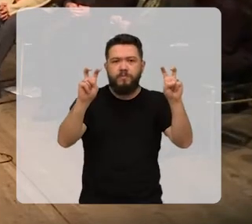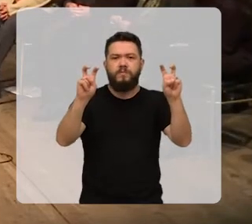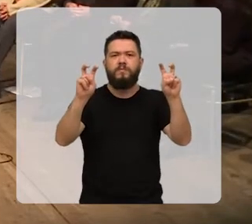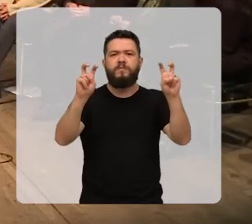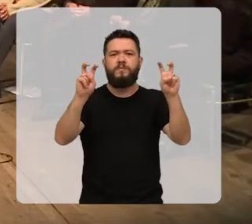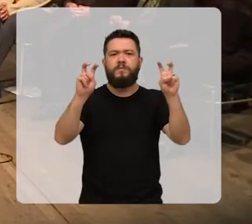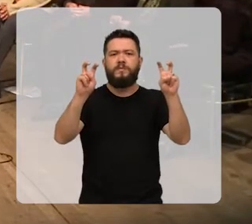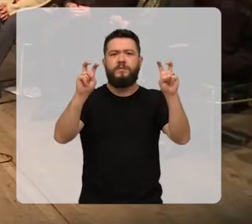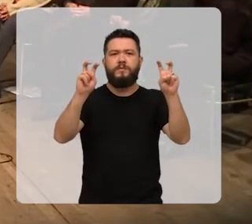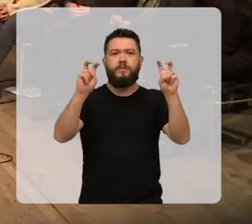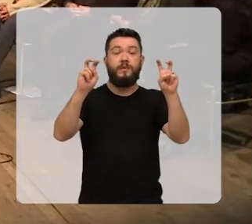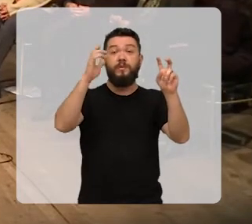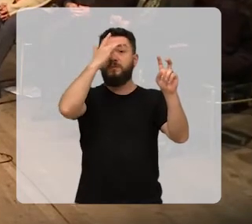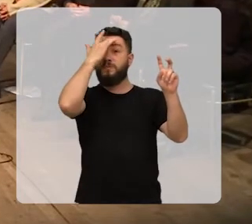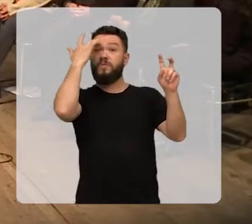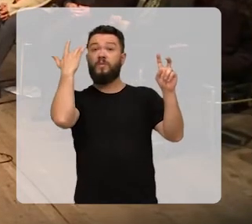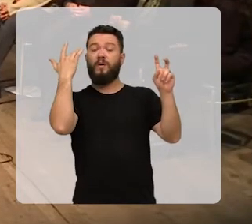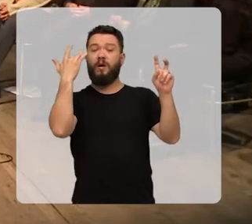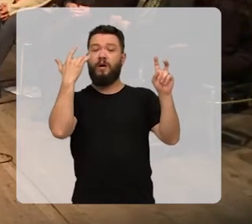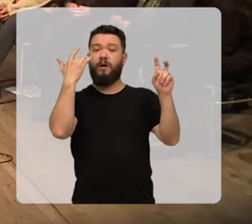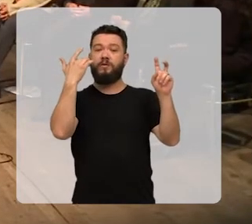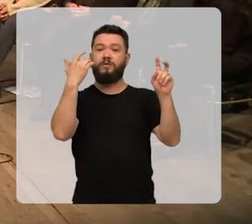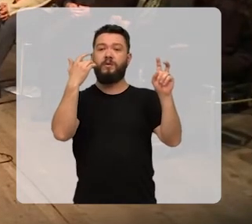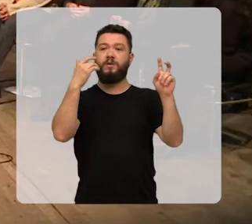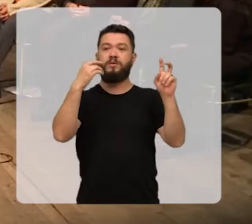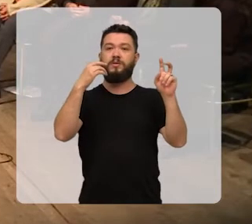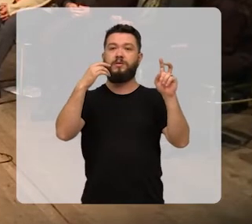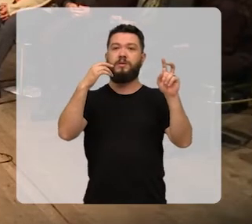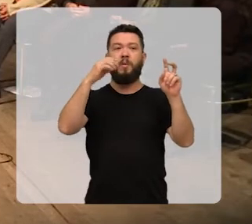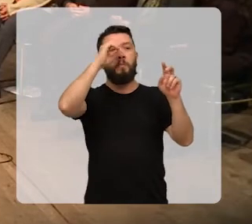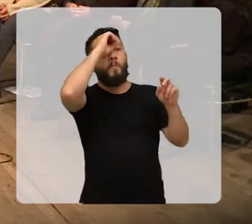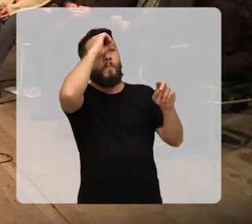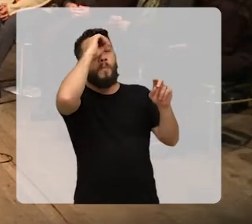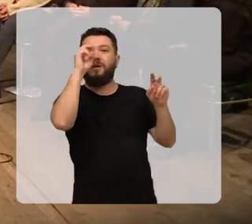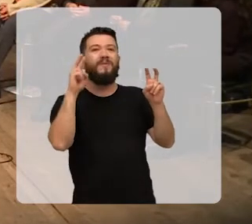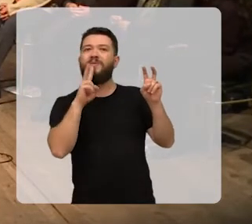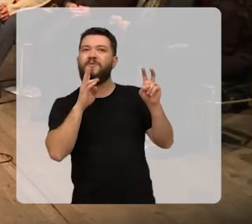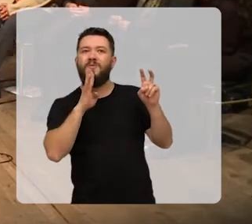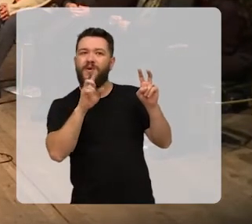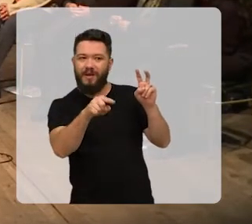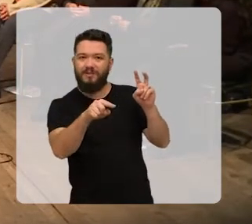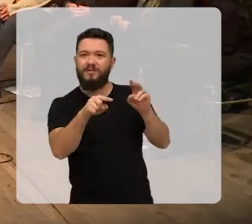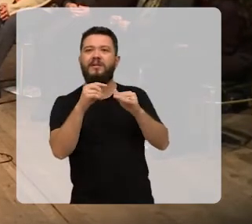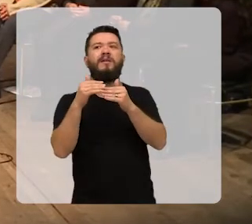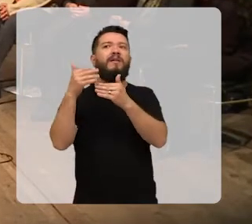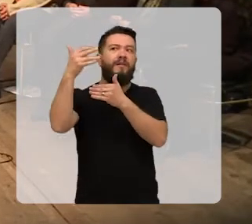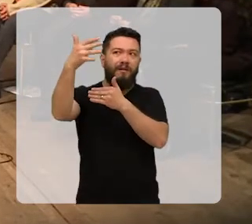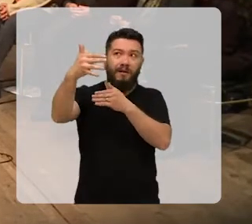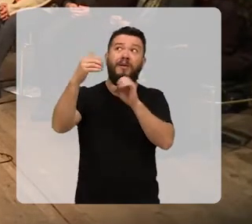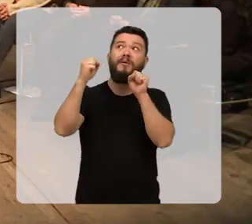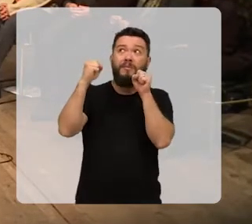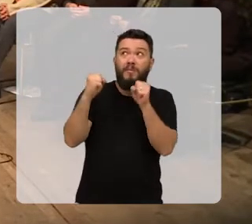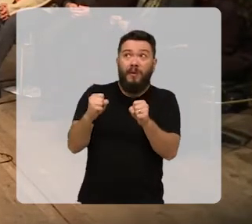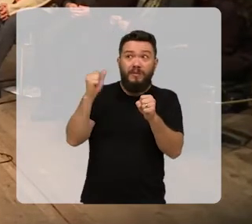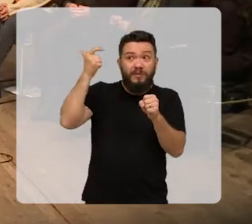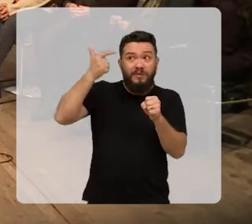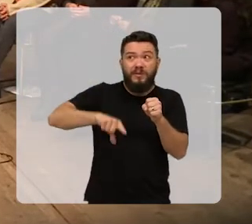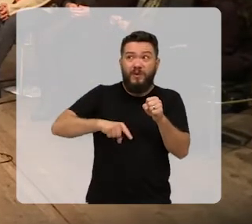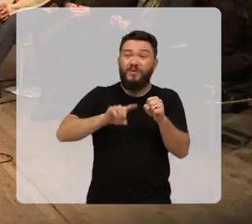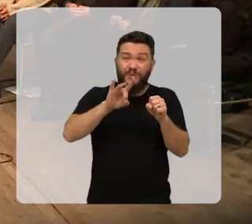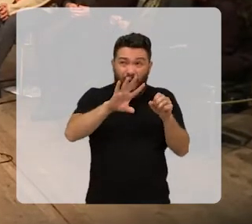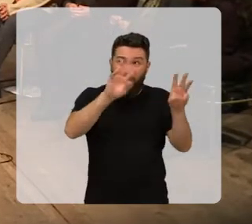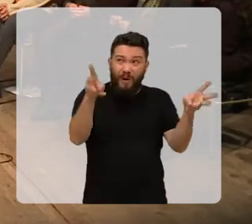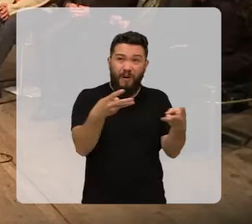sendo levado a tono poderia acontecer novamente não só como judeus